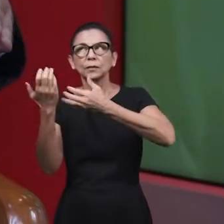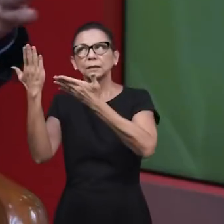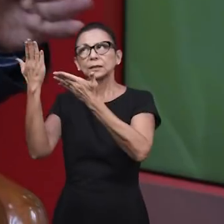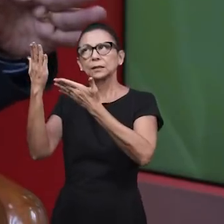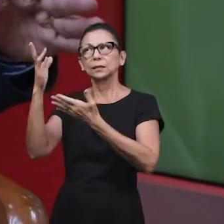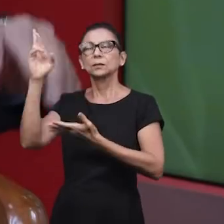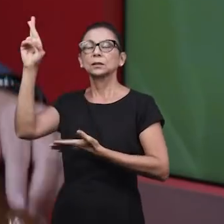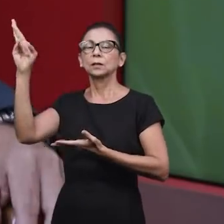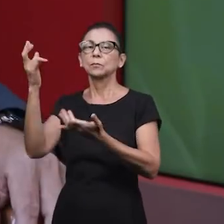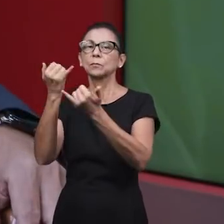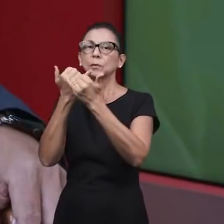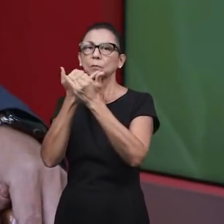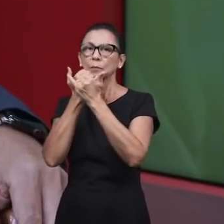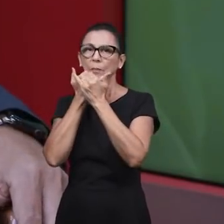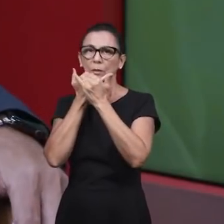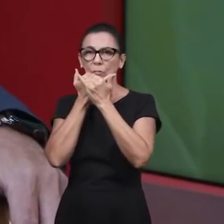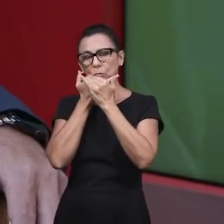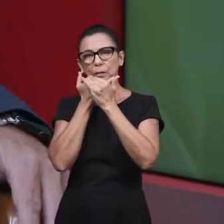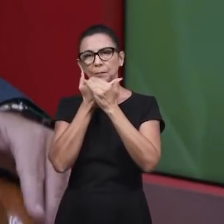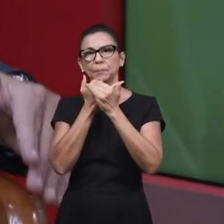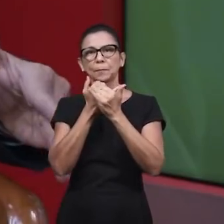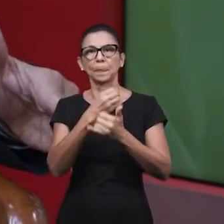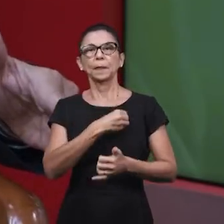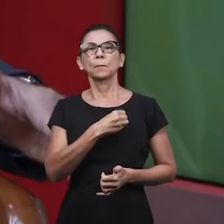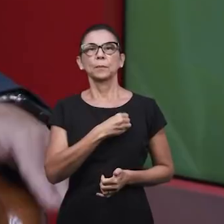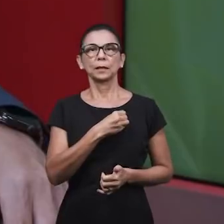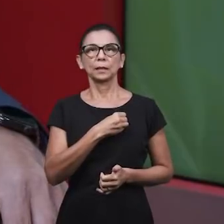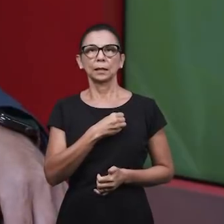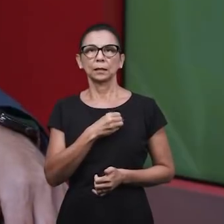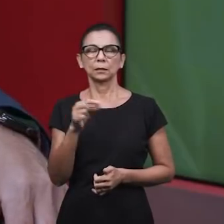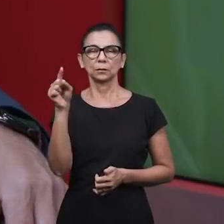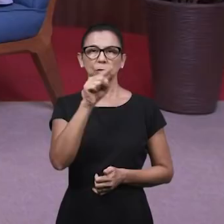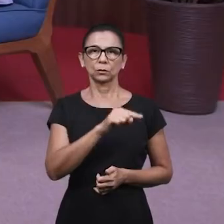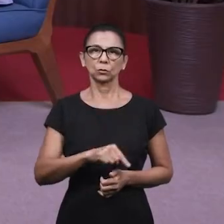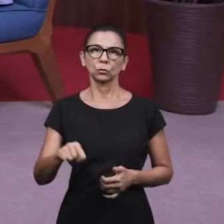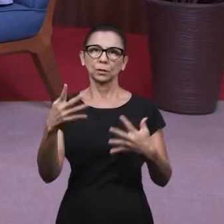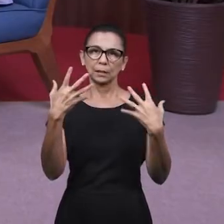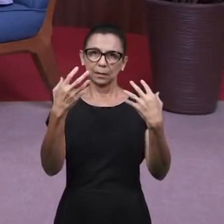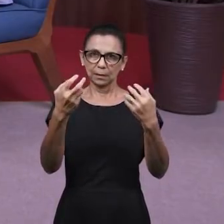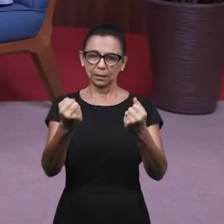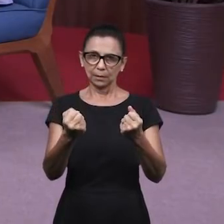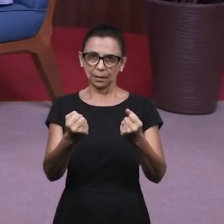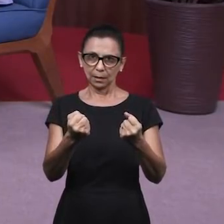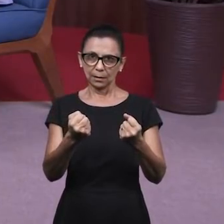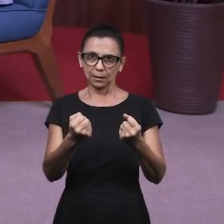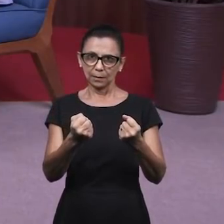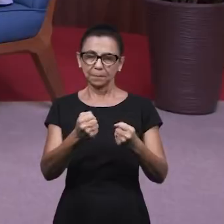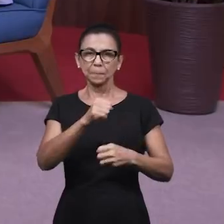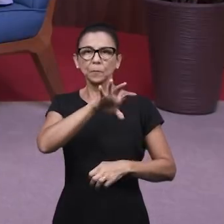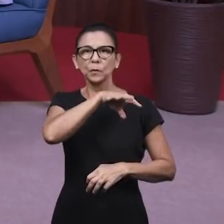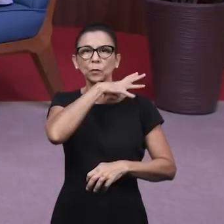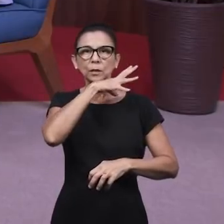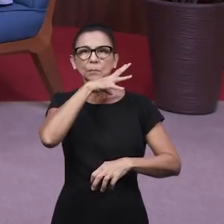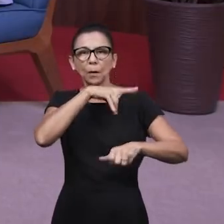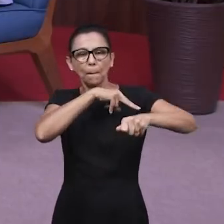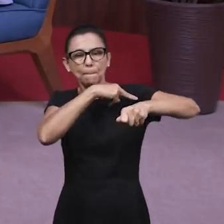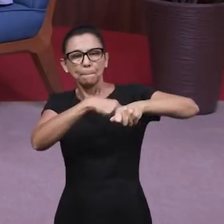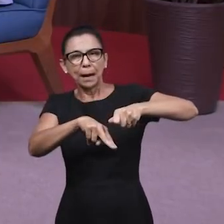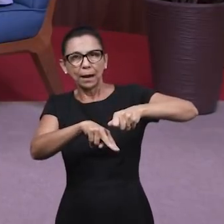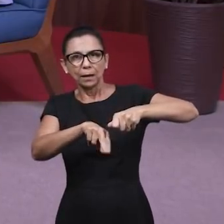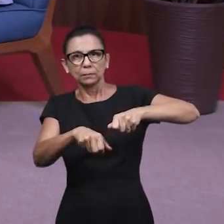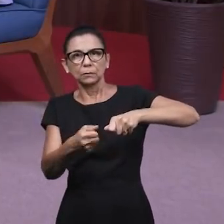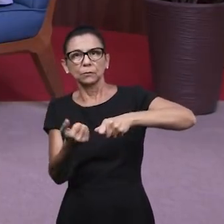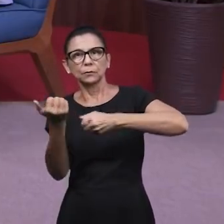pecados de todos aqueles que o aceitassem, que aceitassem o seu sacrifício. E havia um dia